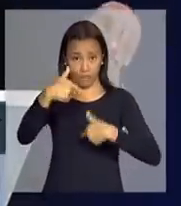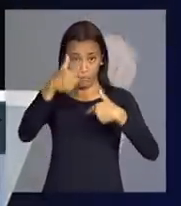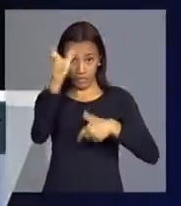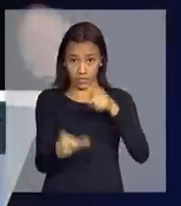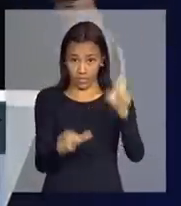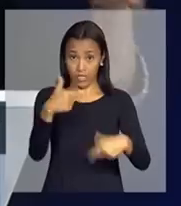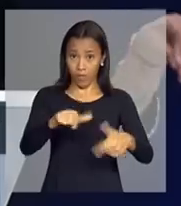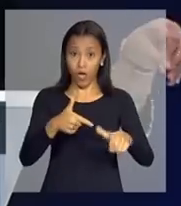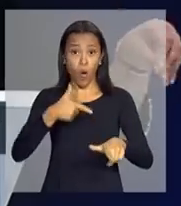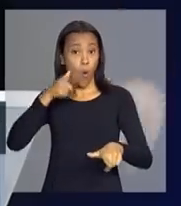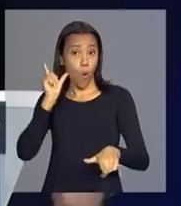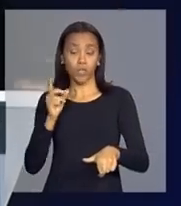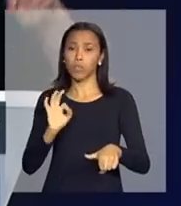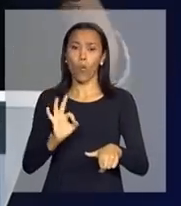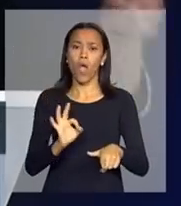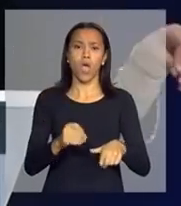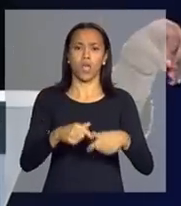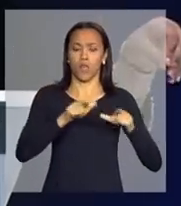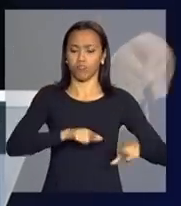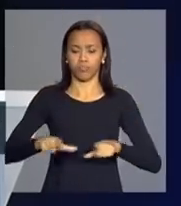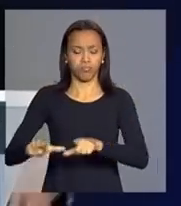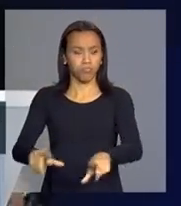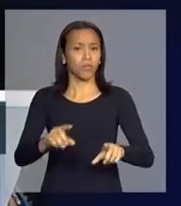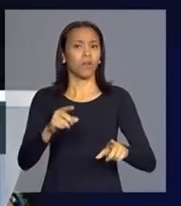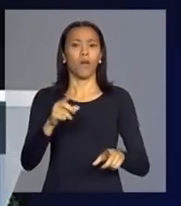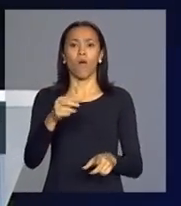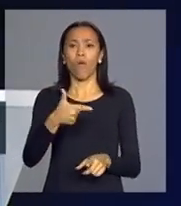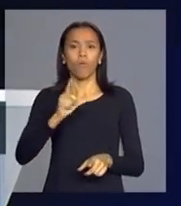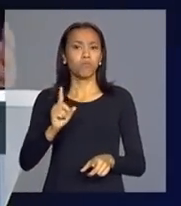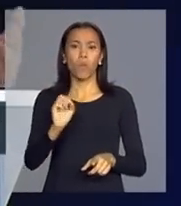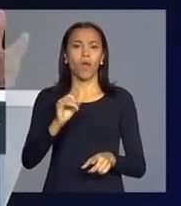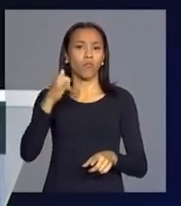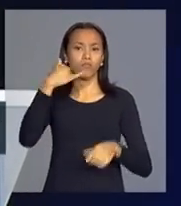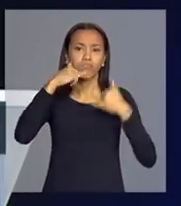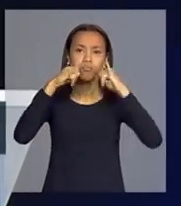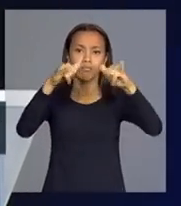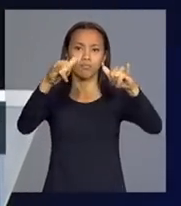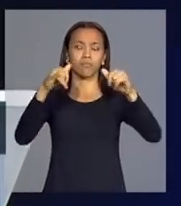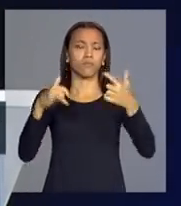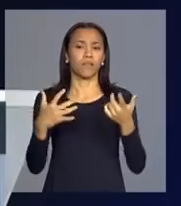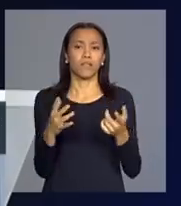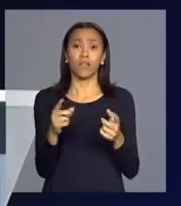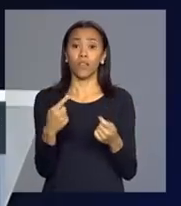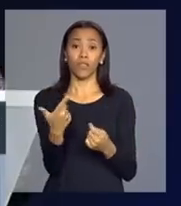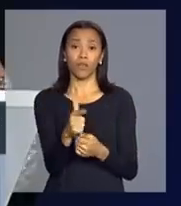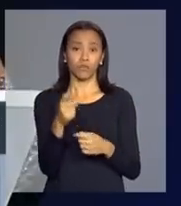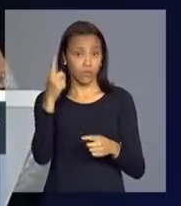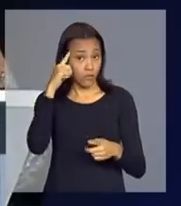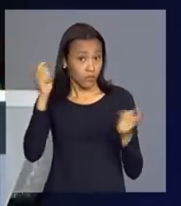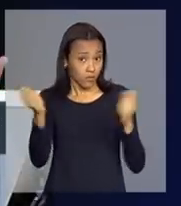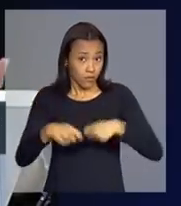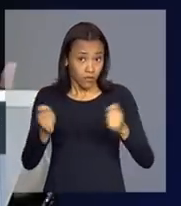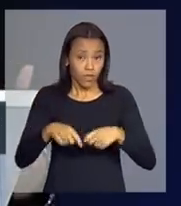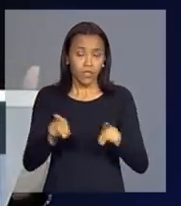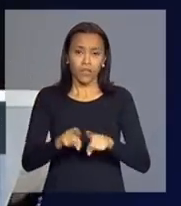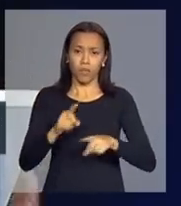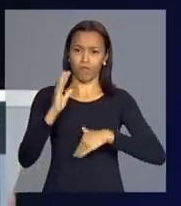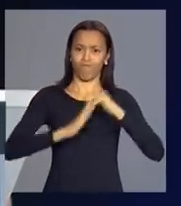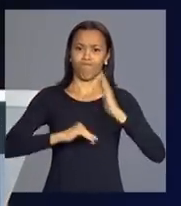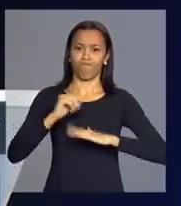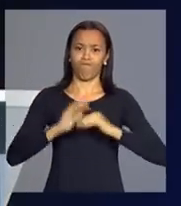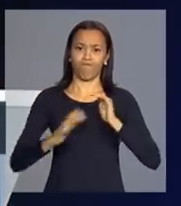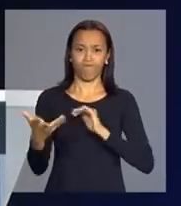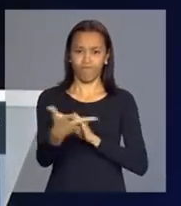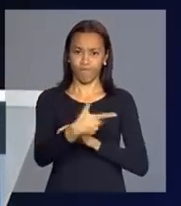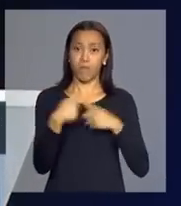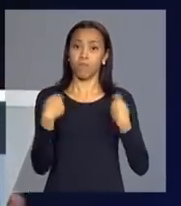não eram nem azulejistas, nem eletricistas, nem tinham capacidade e as qualificações